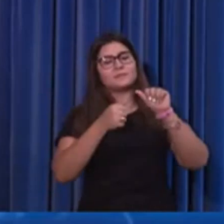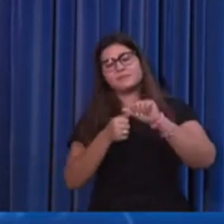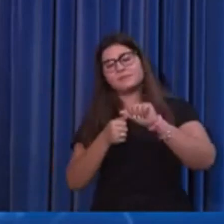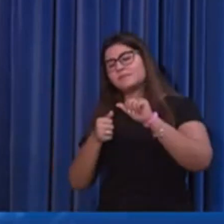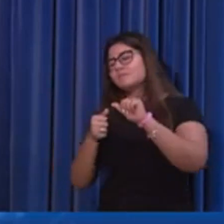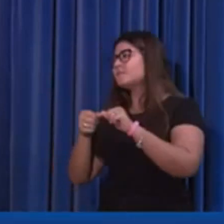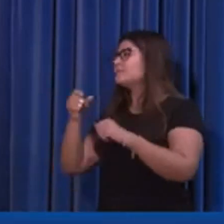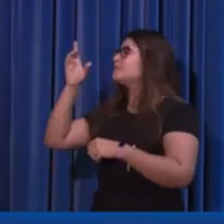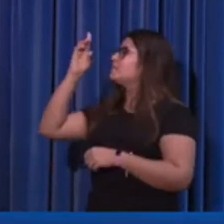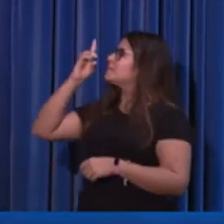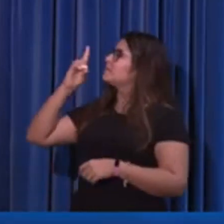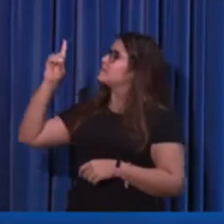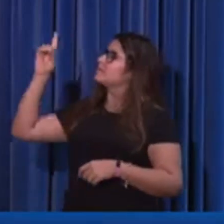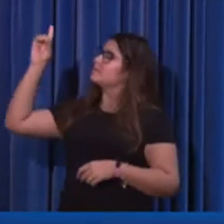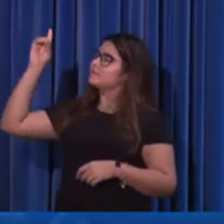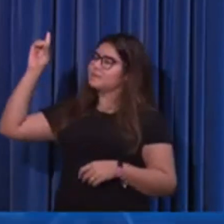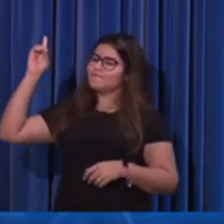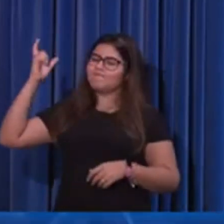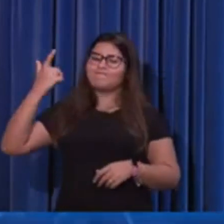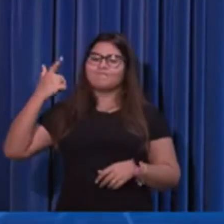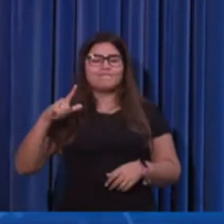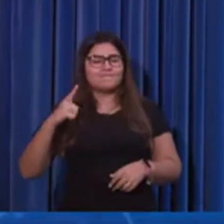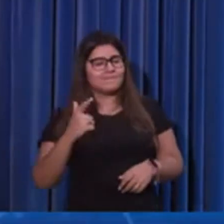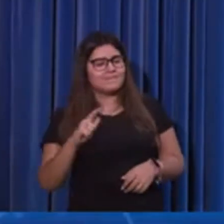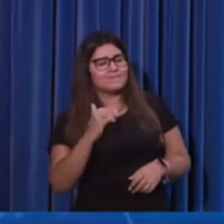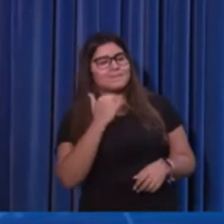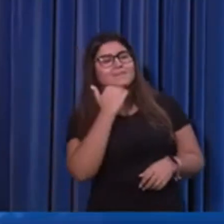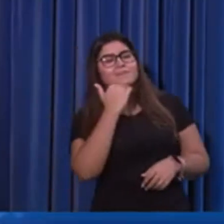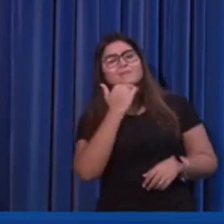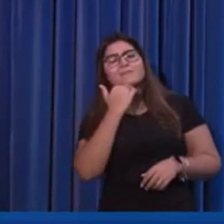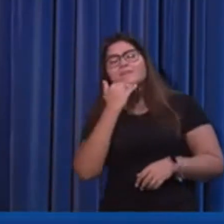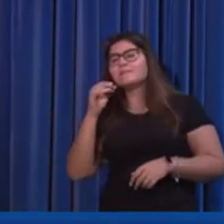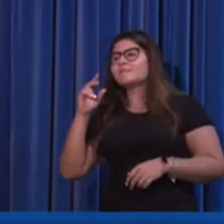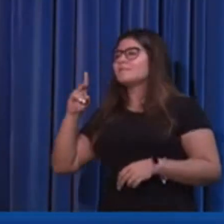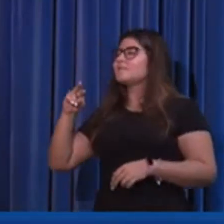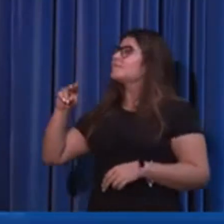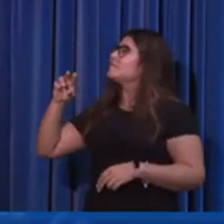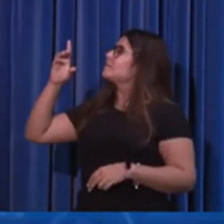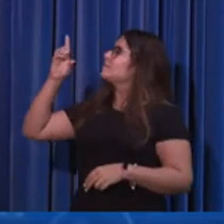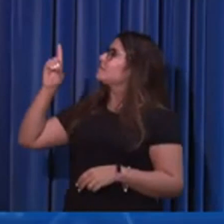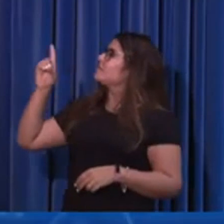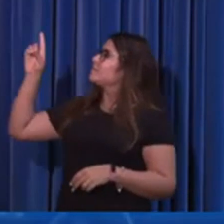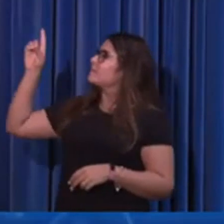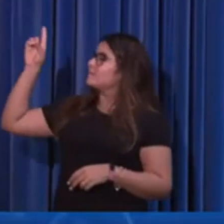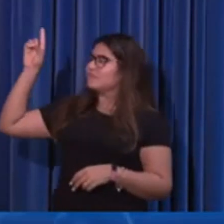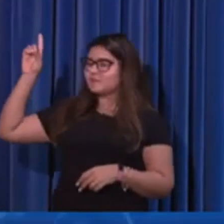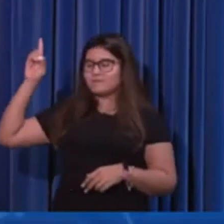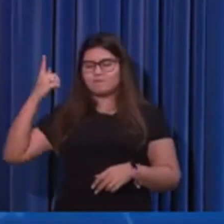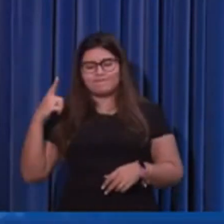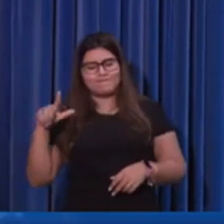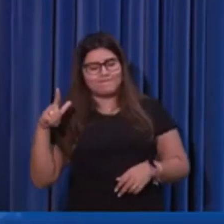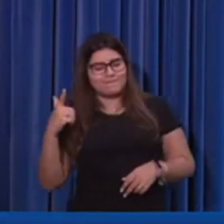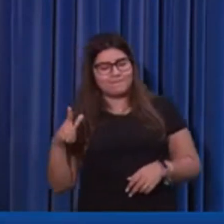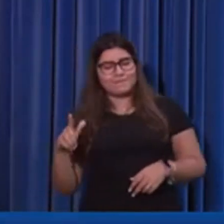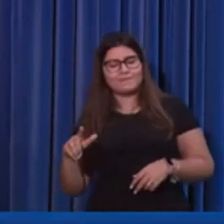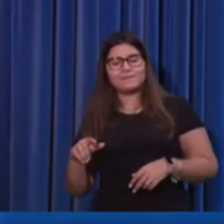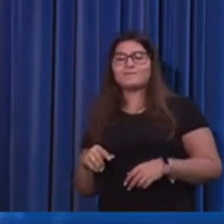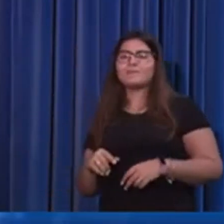Maravilhas fazes tu, não há outro igual a ti, não